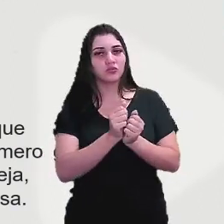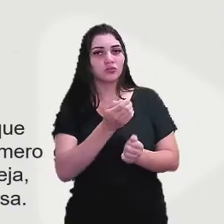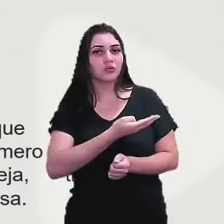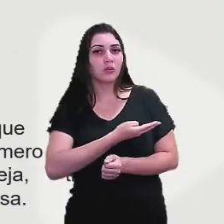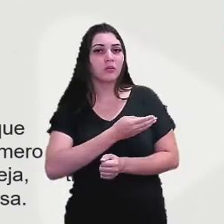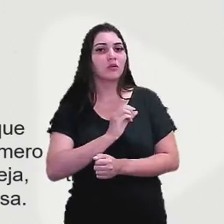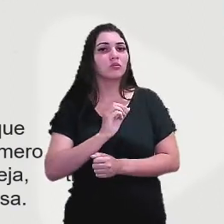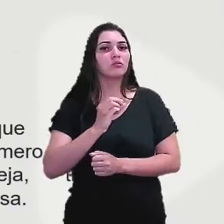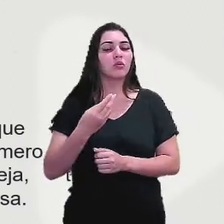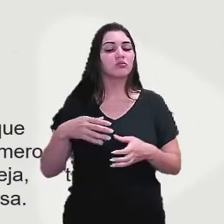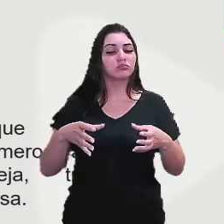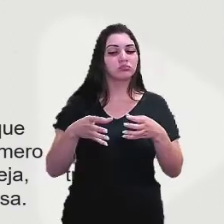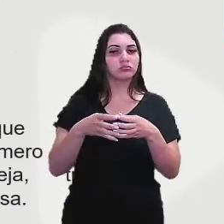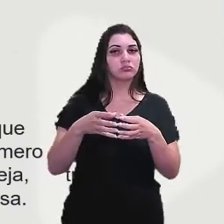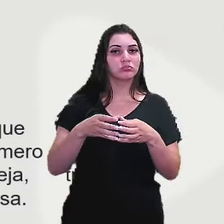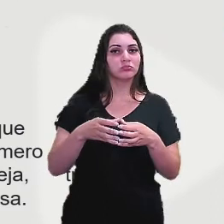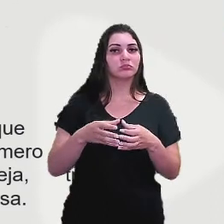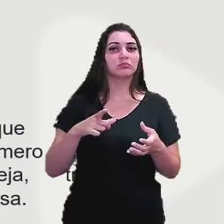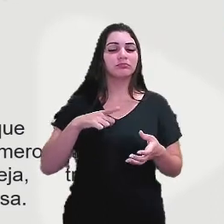possuem.